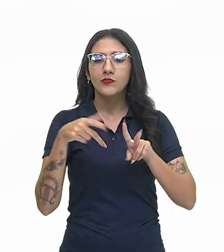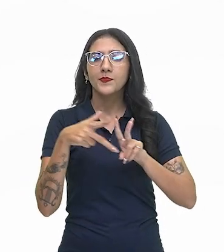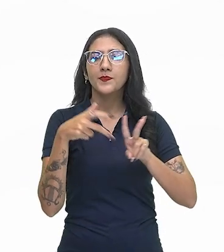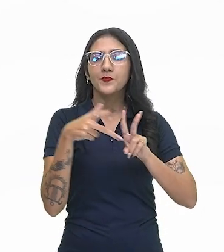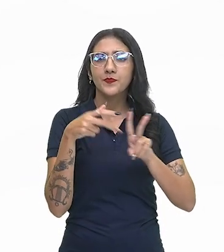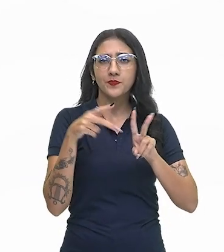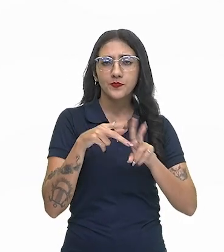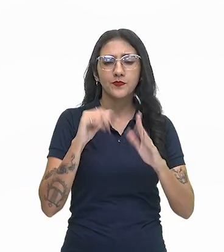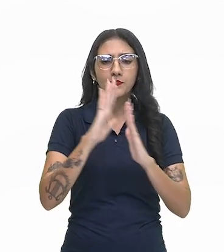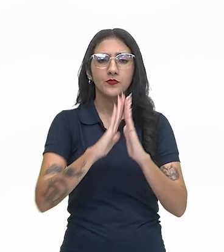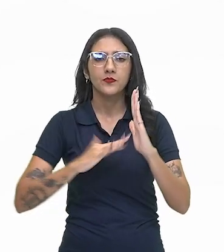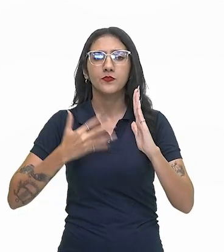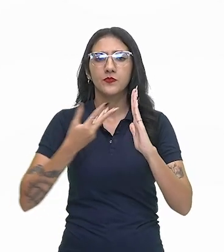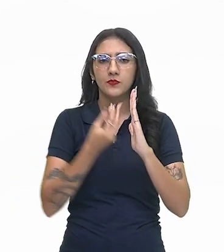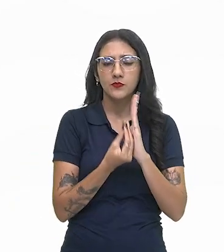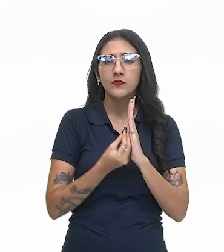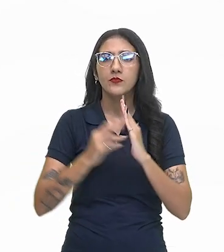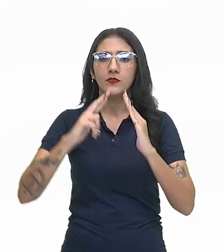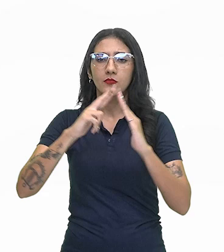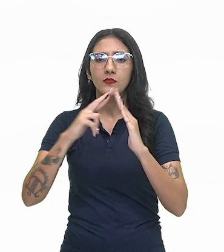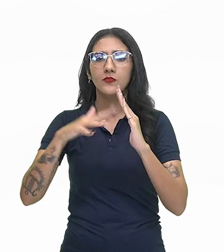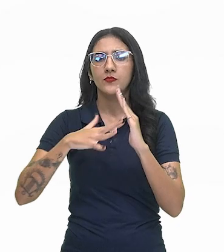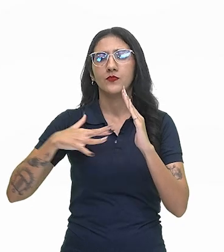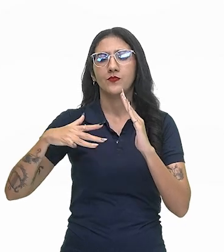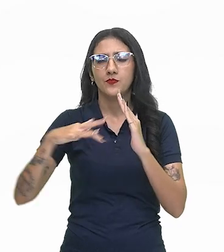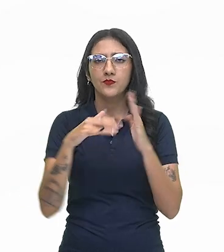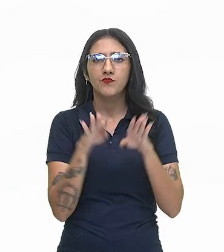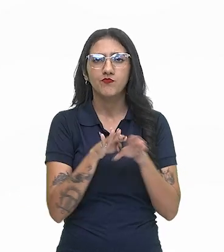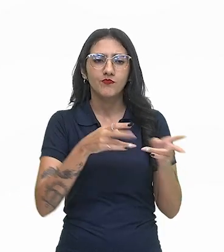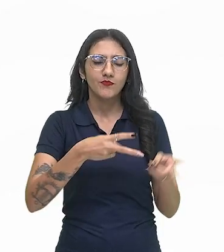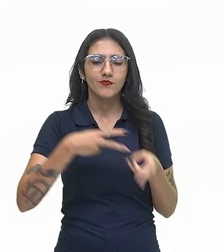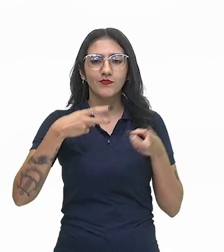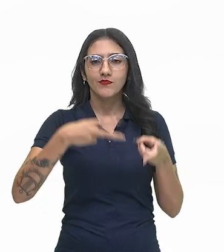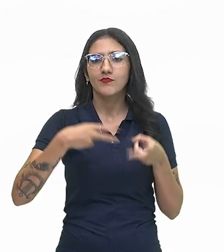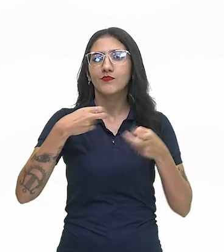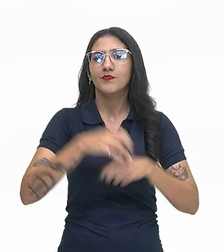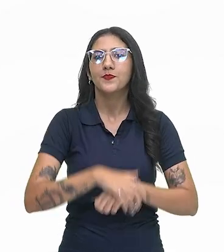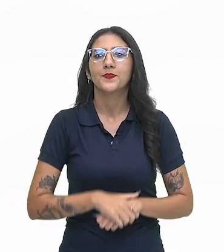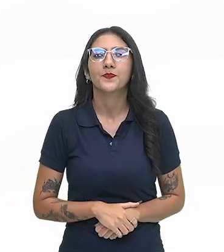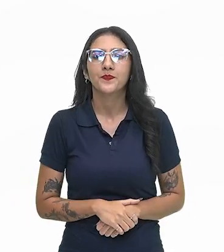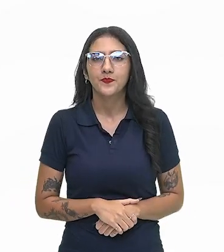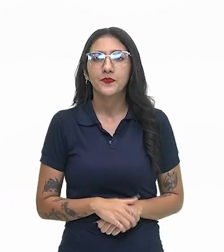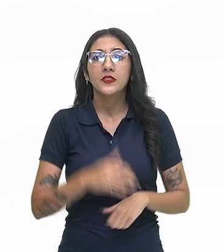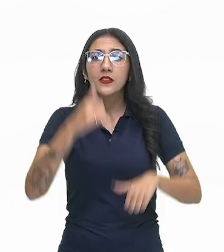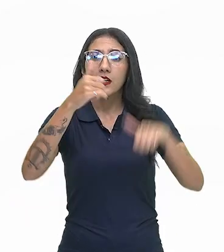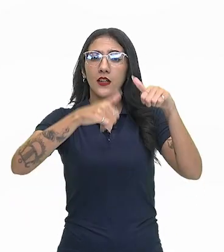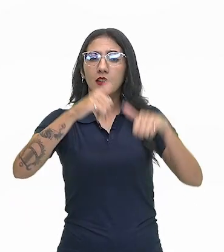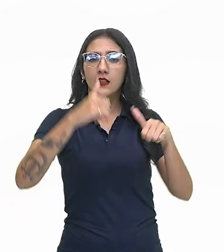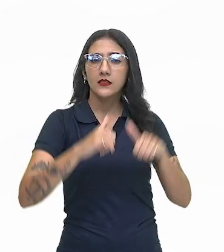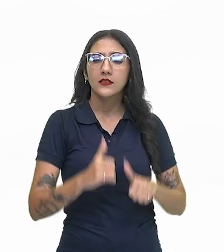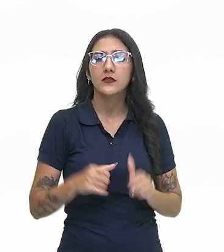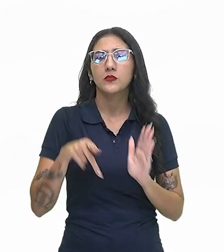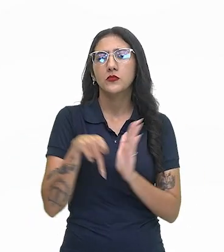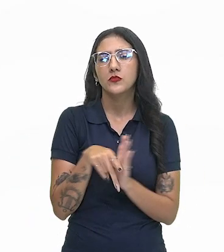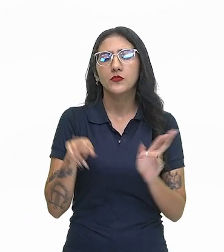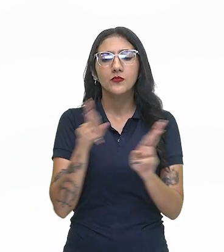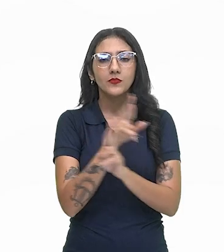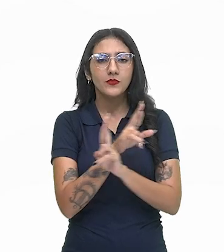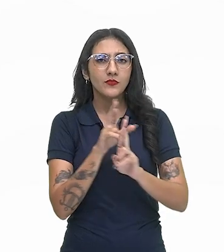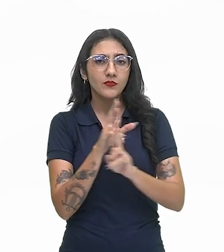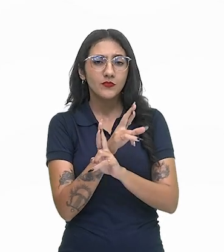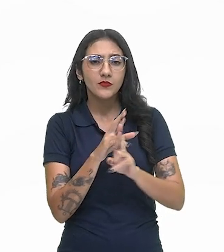indígenas, quilombolas, ribeirinhas e extrativistas. Análises das